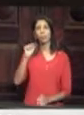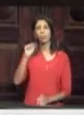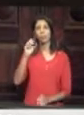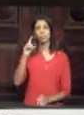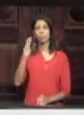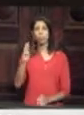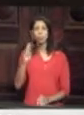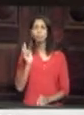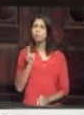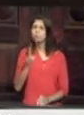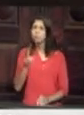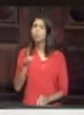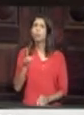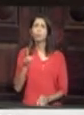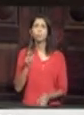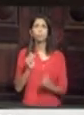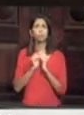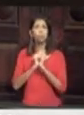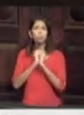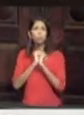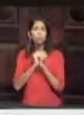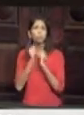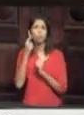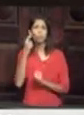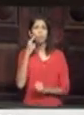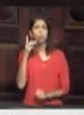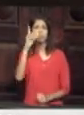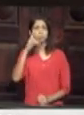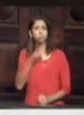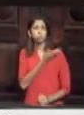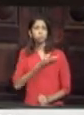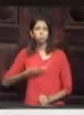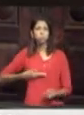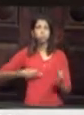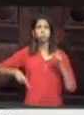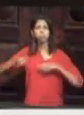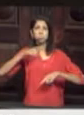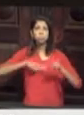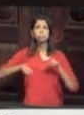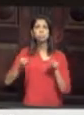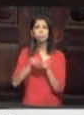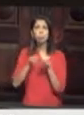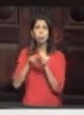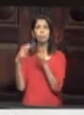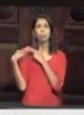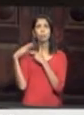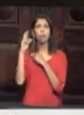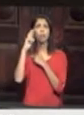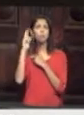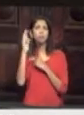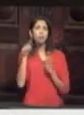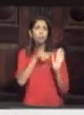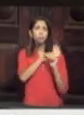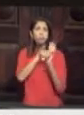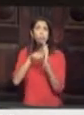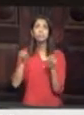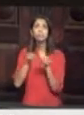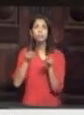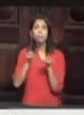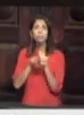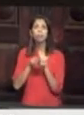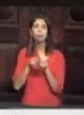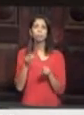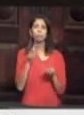sempre esteve ao lado da boa gestão, da responsabilidade fiscal e também das privatizações